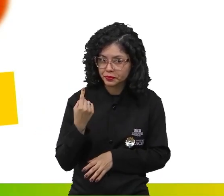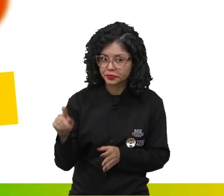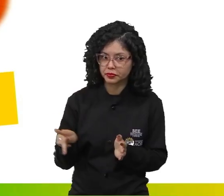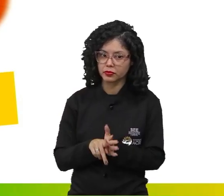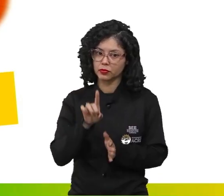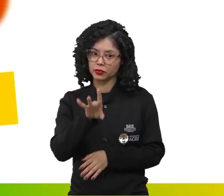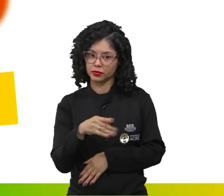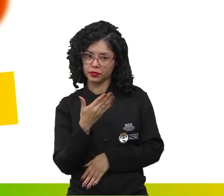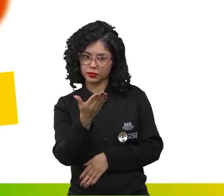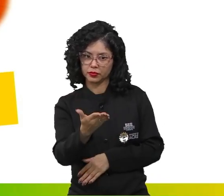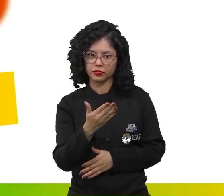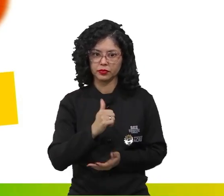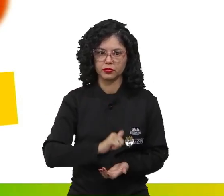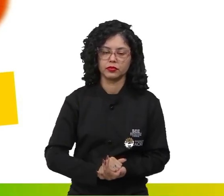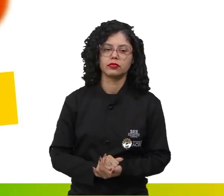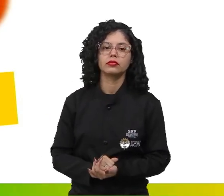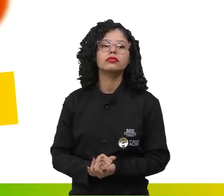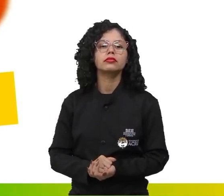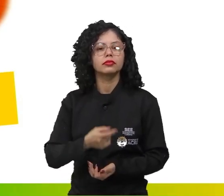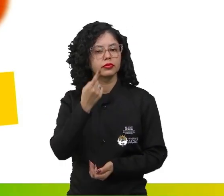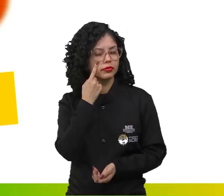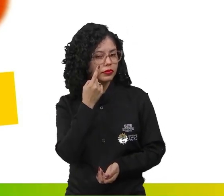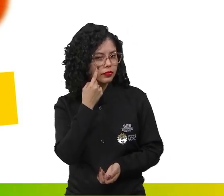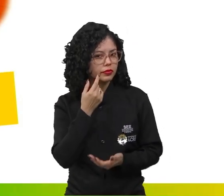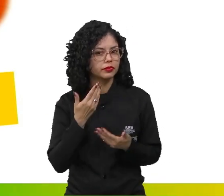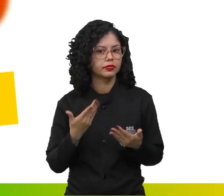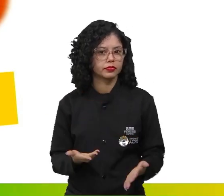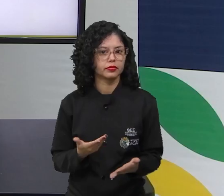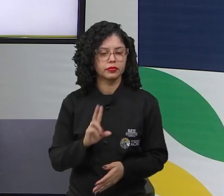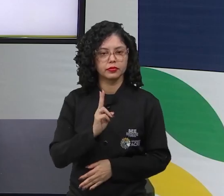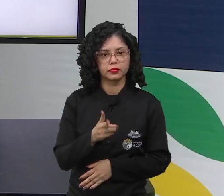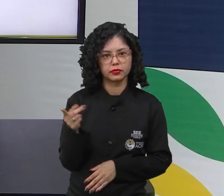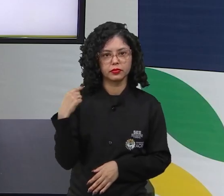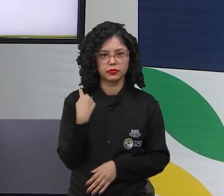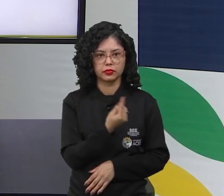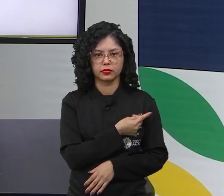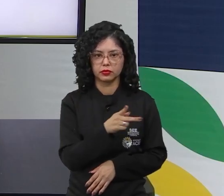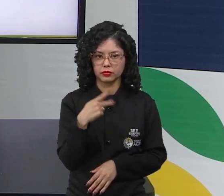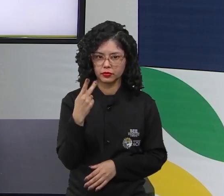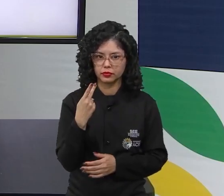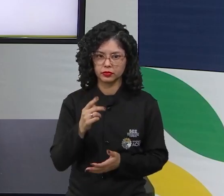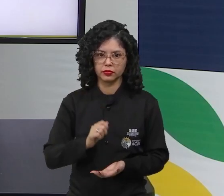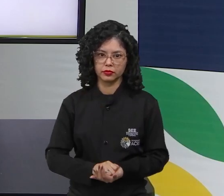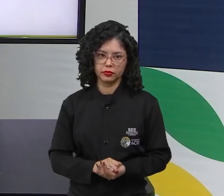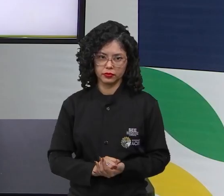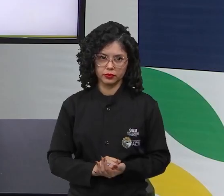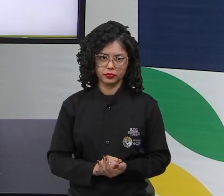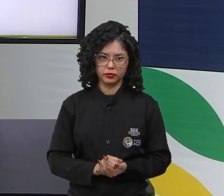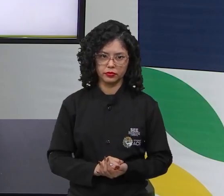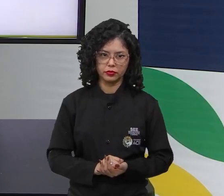exclusividade, é só para você. Então, observa que sempre que nós falamos de